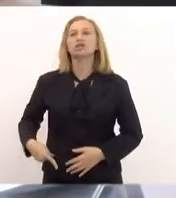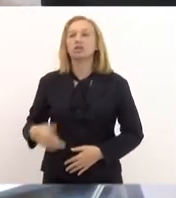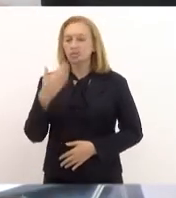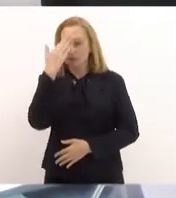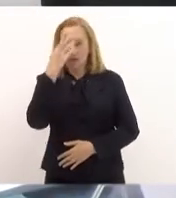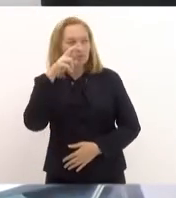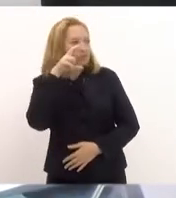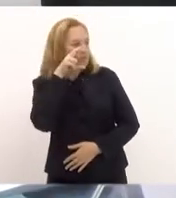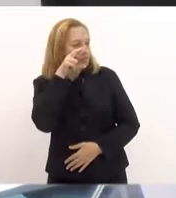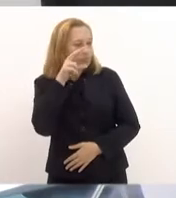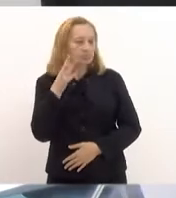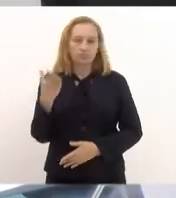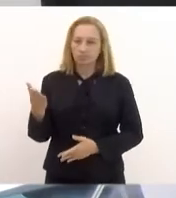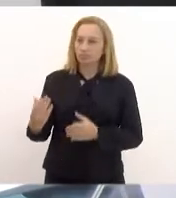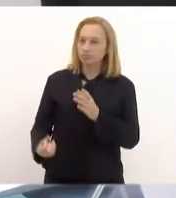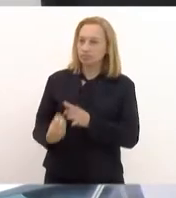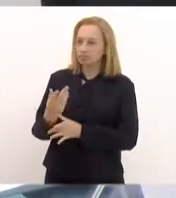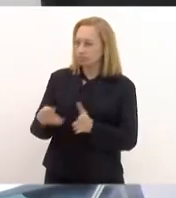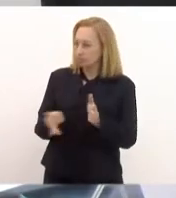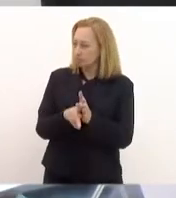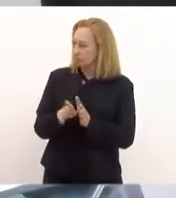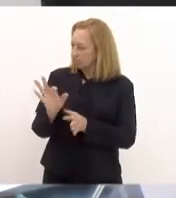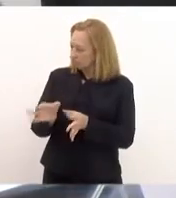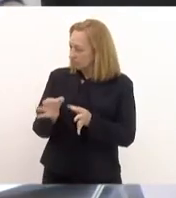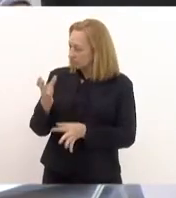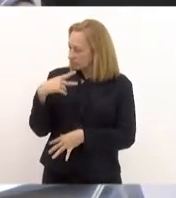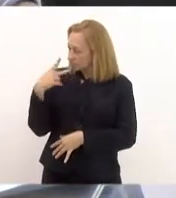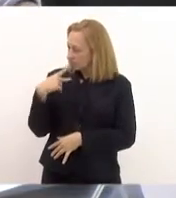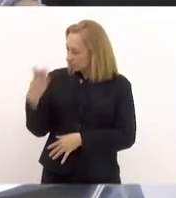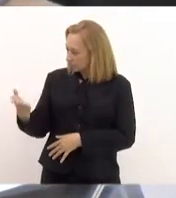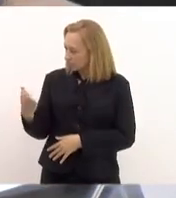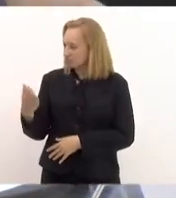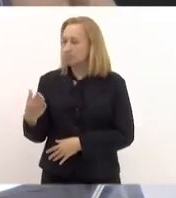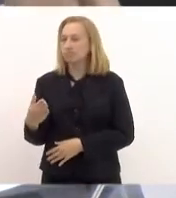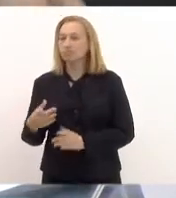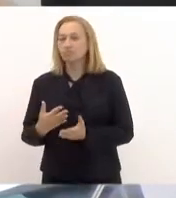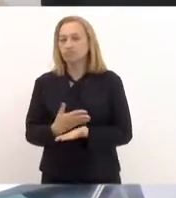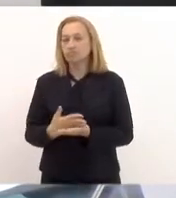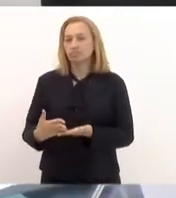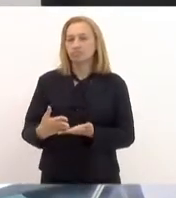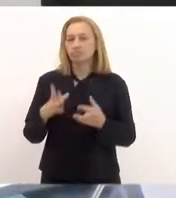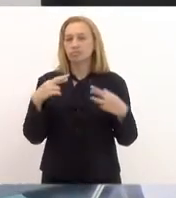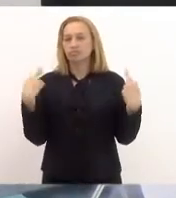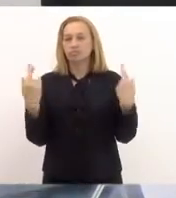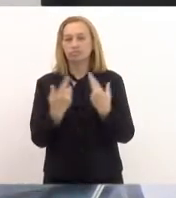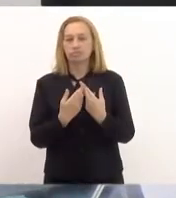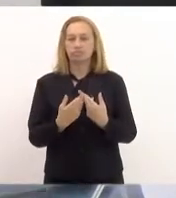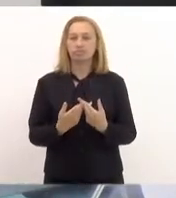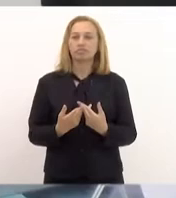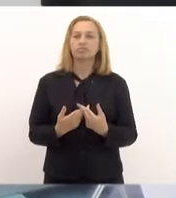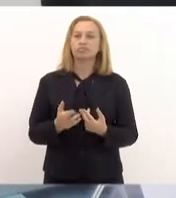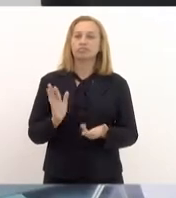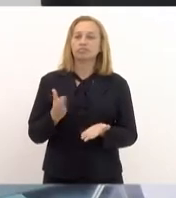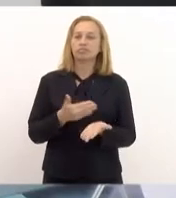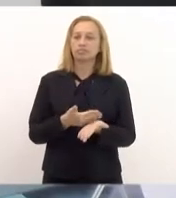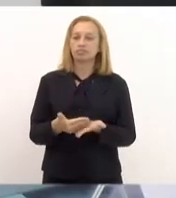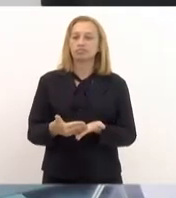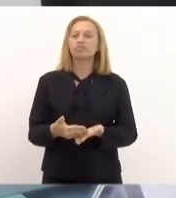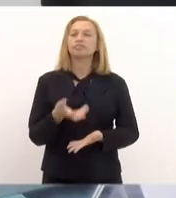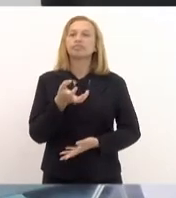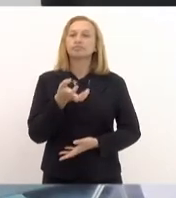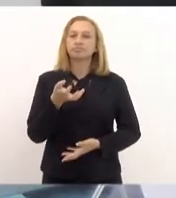Vossa Excelência, autor do projeto, nada mais justo que se manifeste logo no início da audiência que está começando. Eu